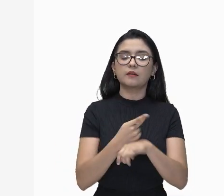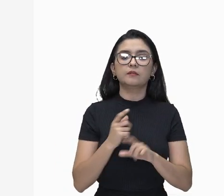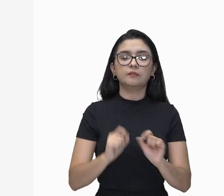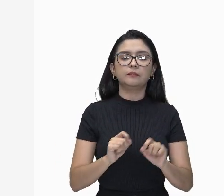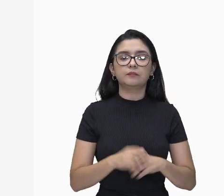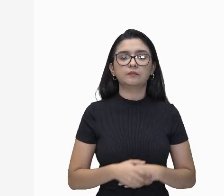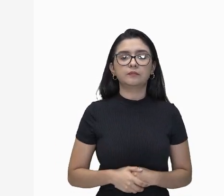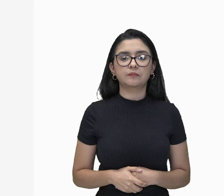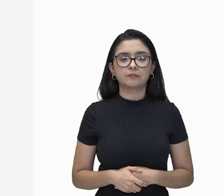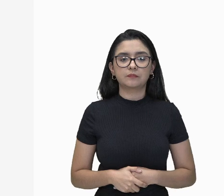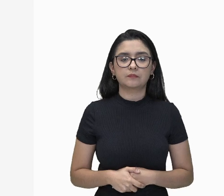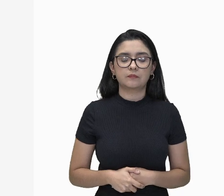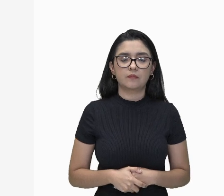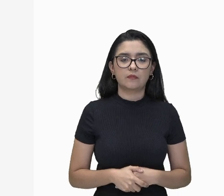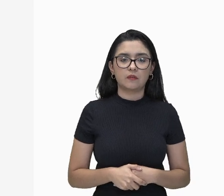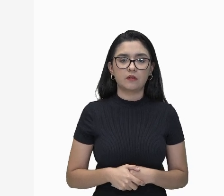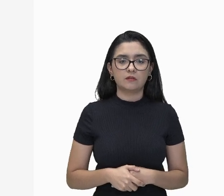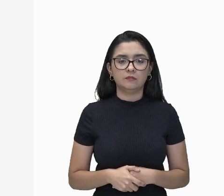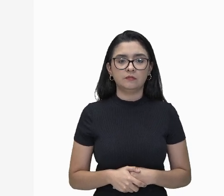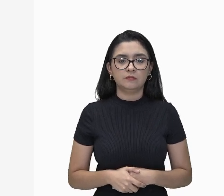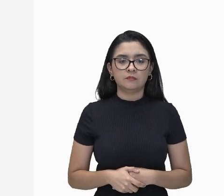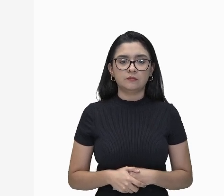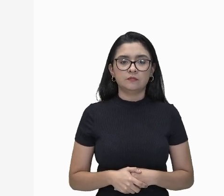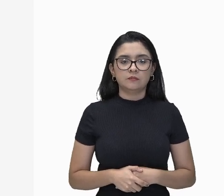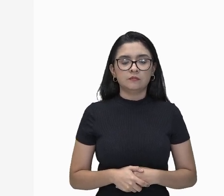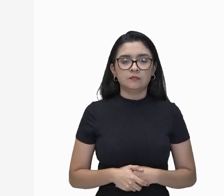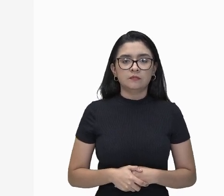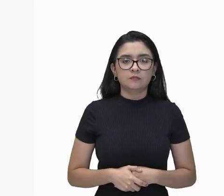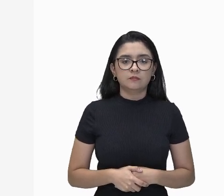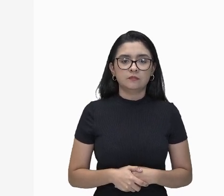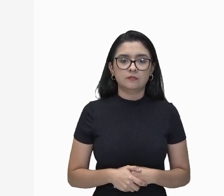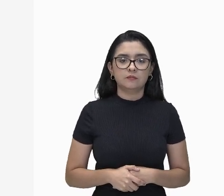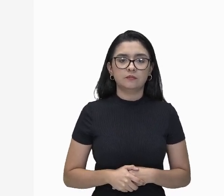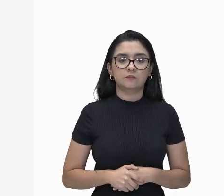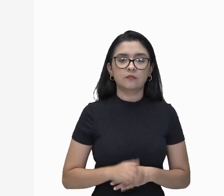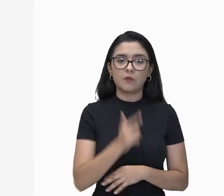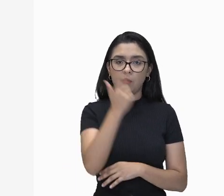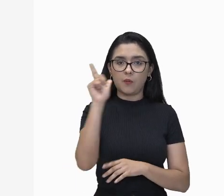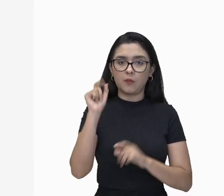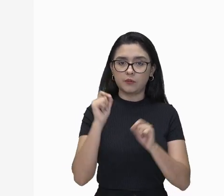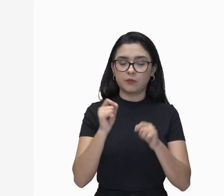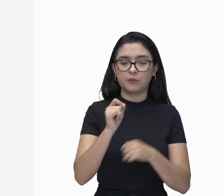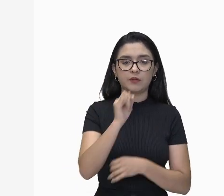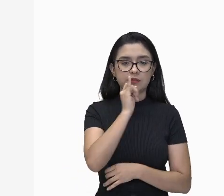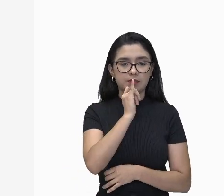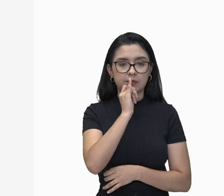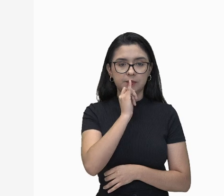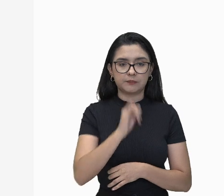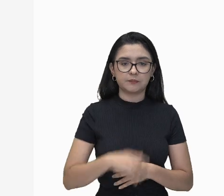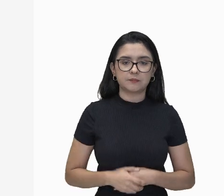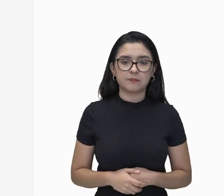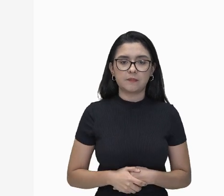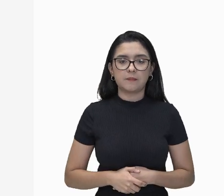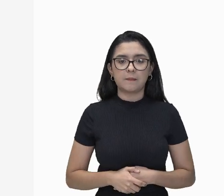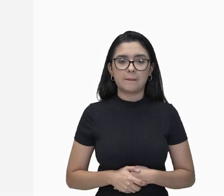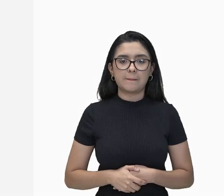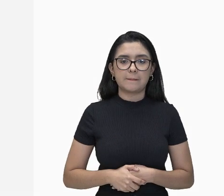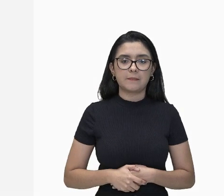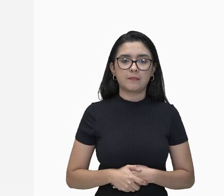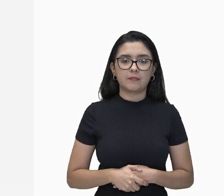sempre tomávamos juntos, e aí se vai. Vamos para mais um exemplo? Desde lo alto de